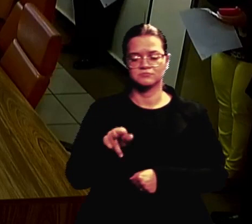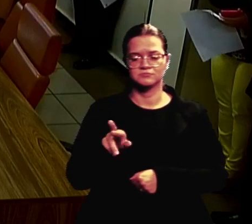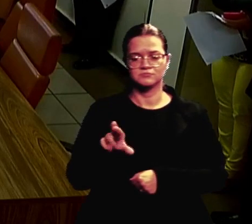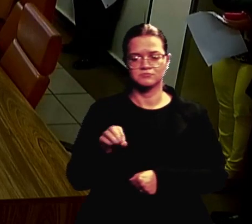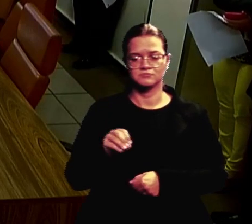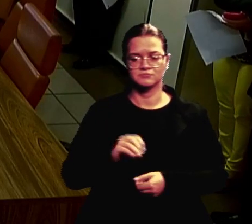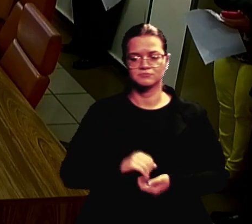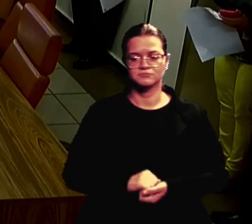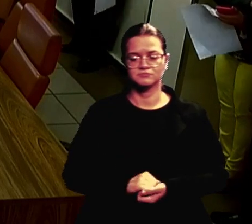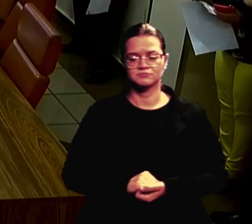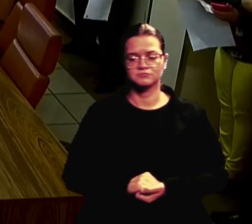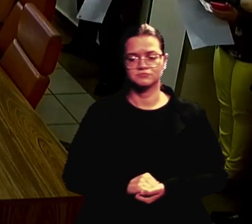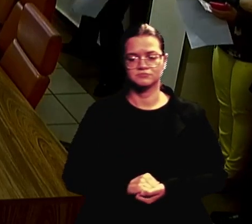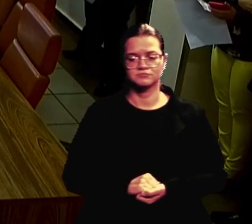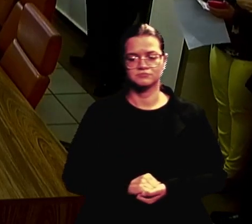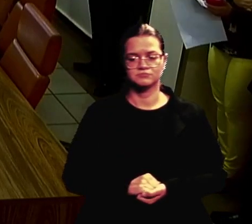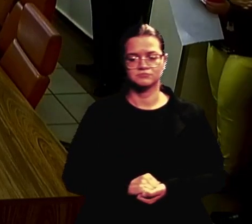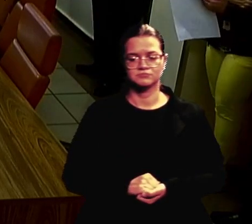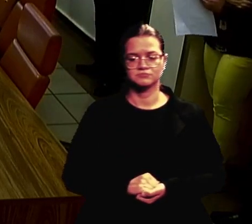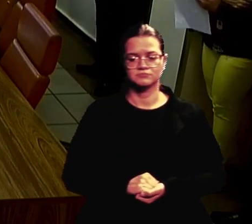Rubem.